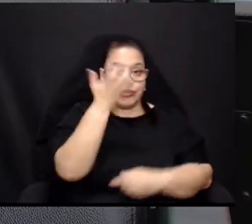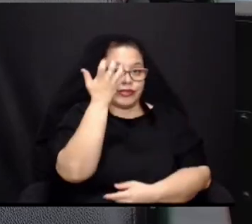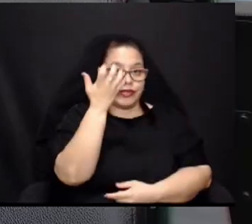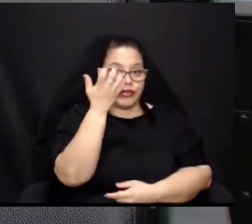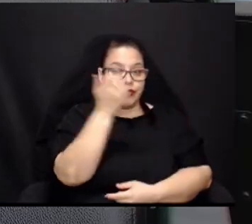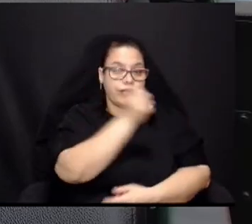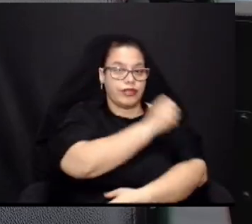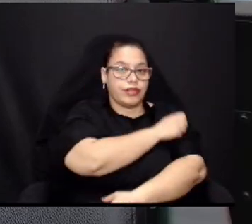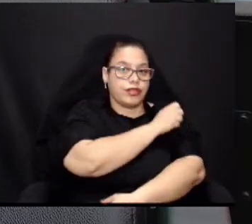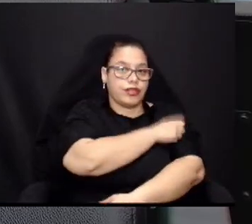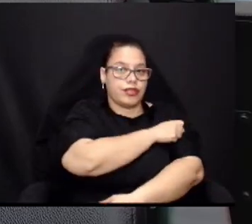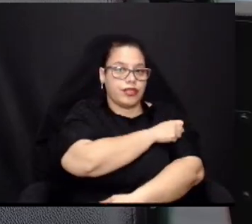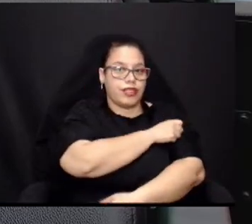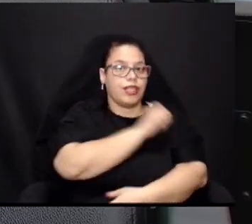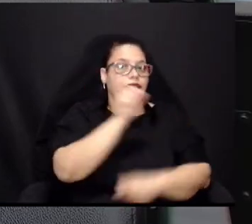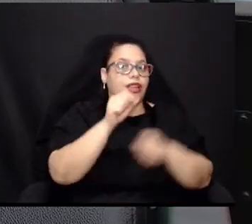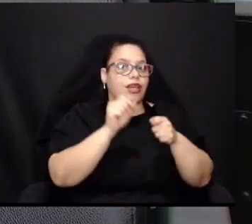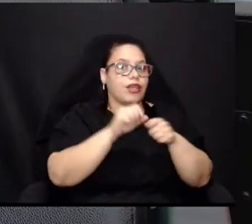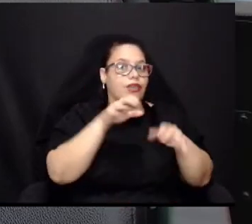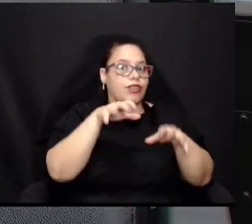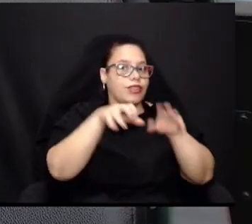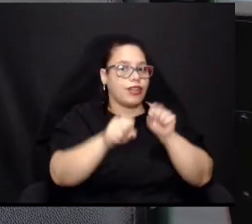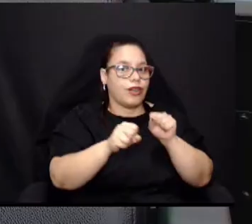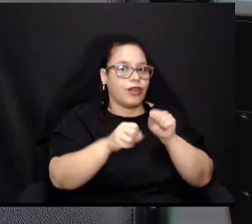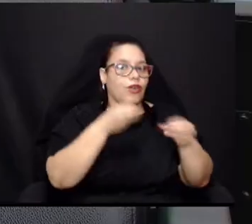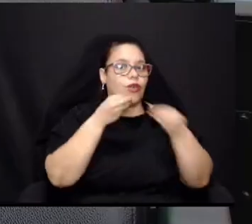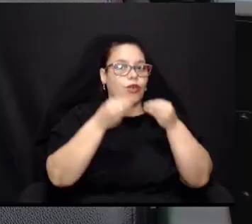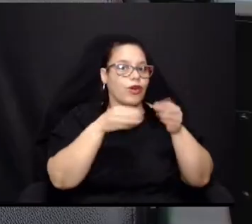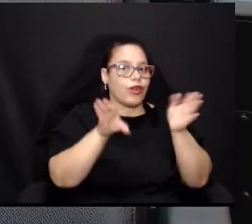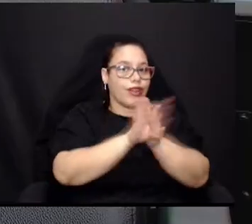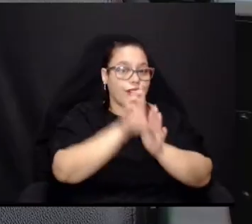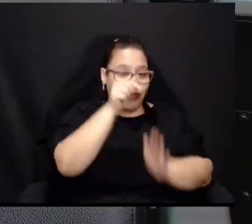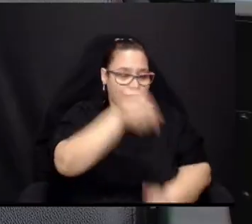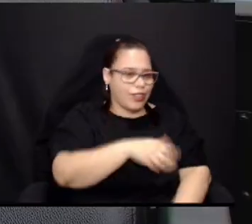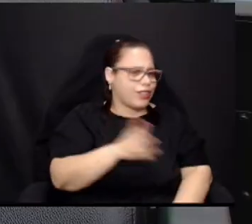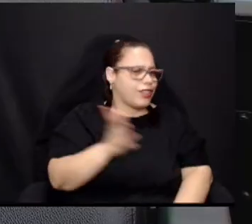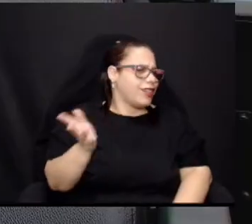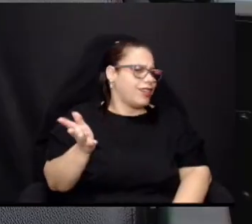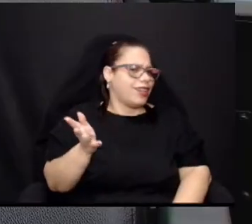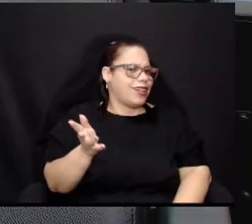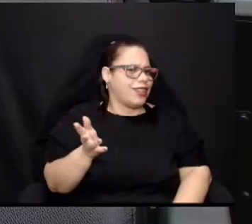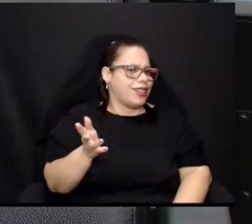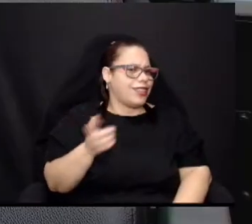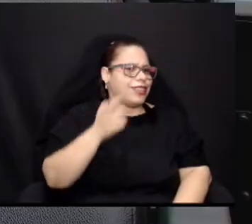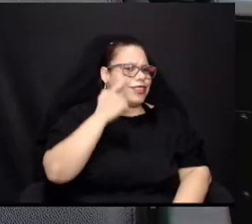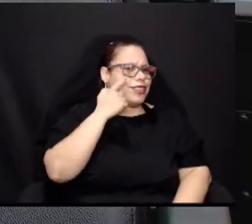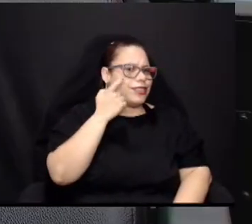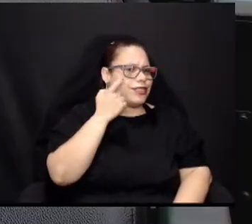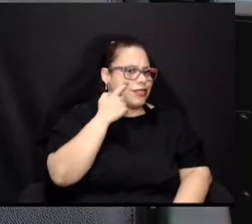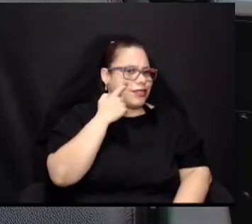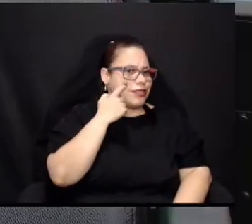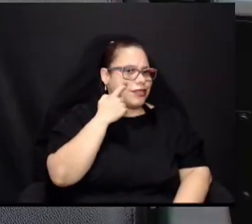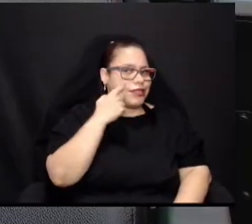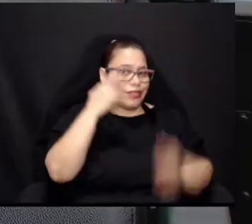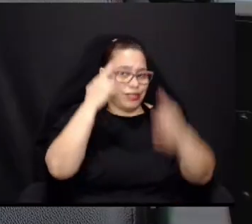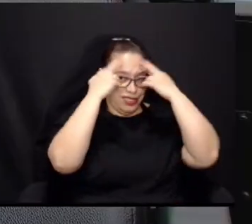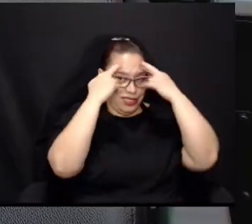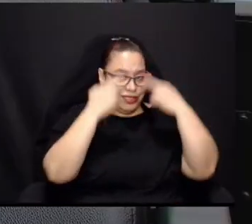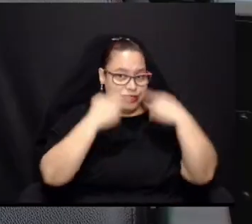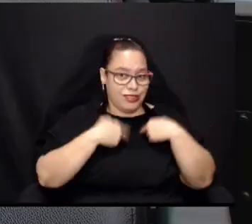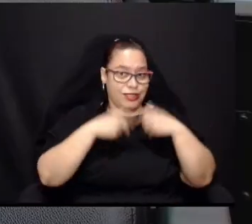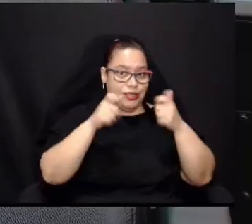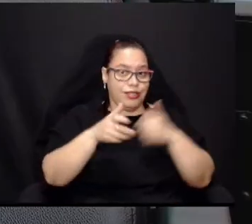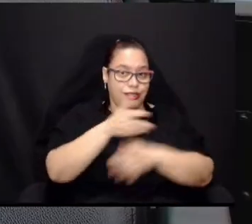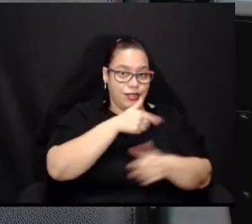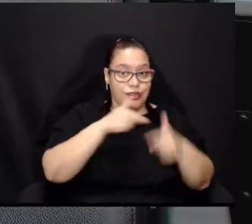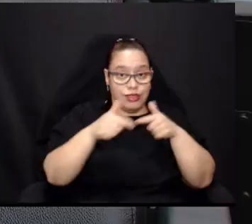no que você é formada? Como é que você veio para aqui? Então a gente vê que até a respeito de quem está ali trabalhando para eles,